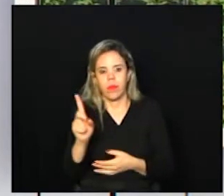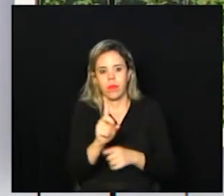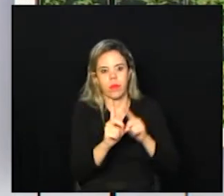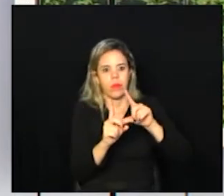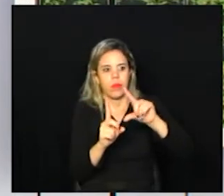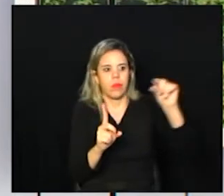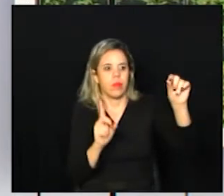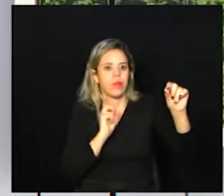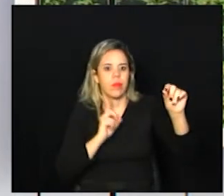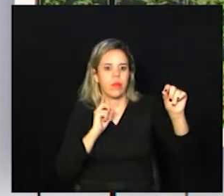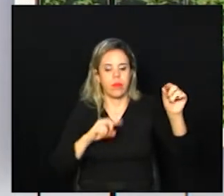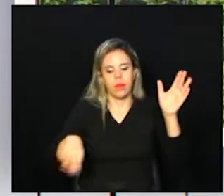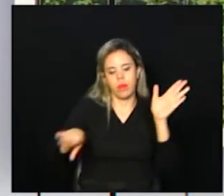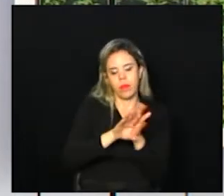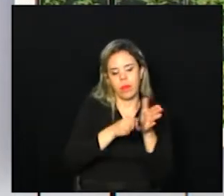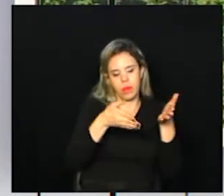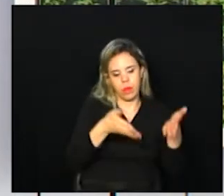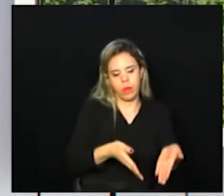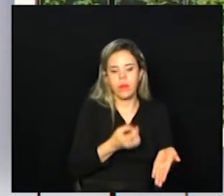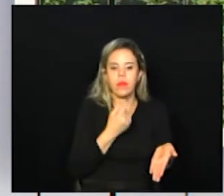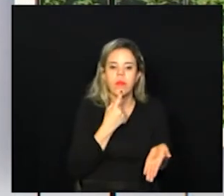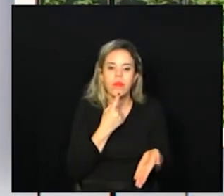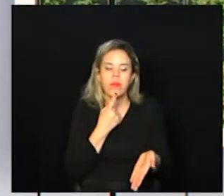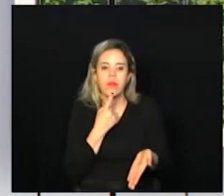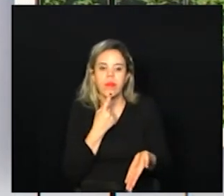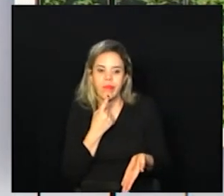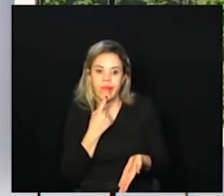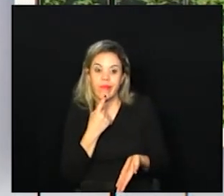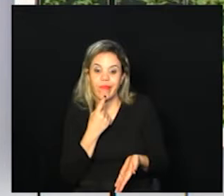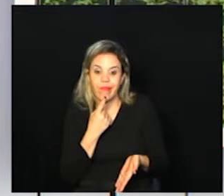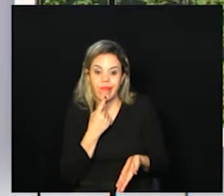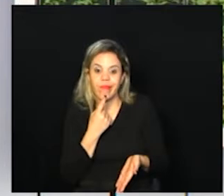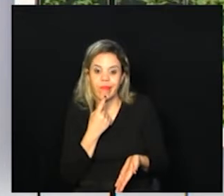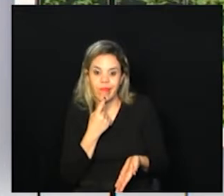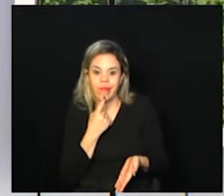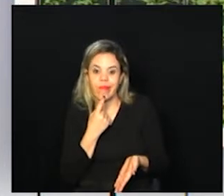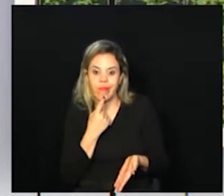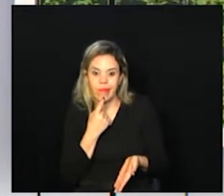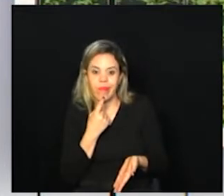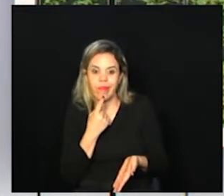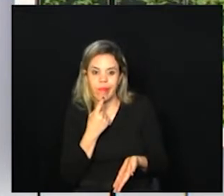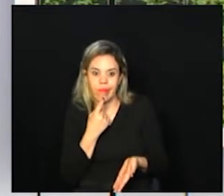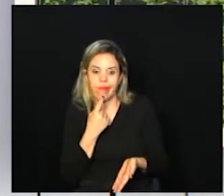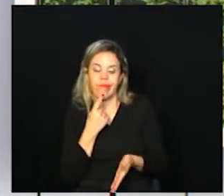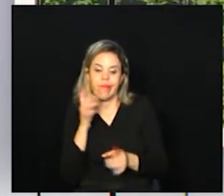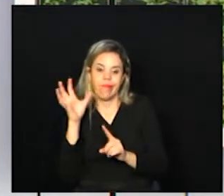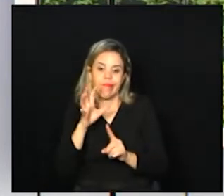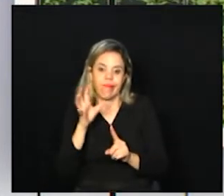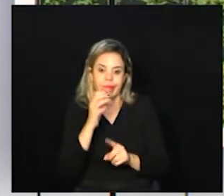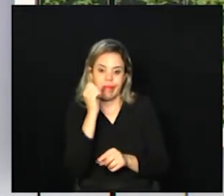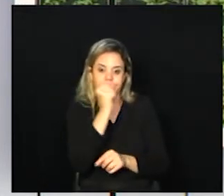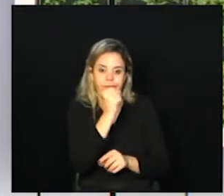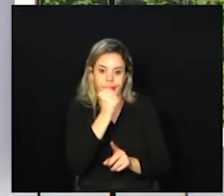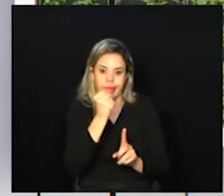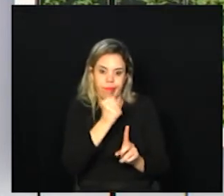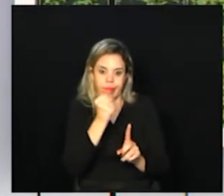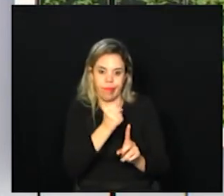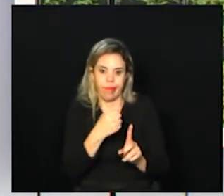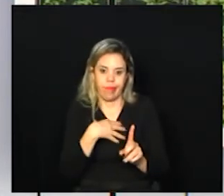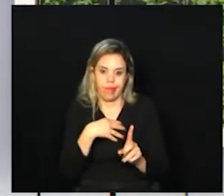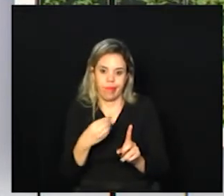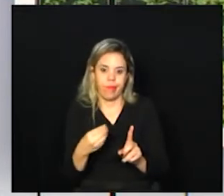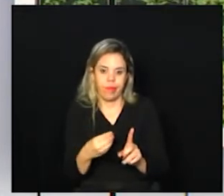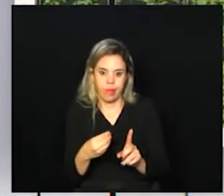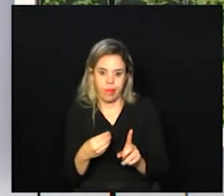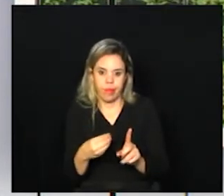Minas Gerais para cá, para Campinas, fugindo do seu agressor, que tinha ameaçado matá-la, ameaçado matar os filhos,